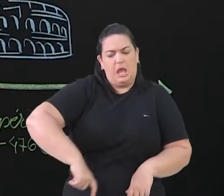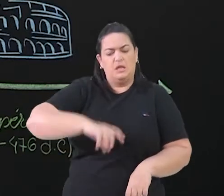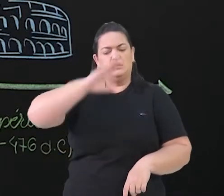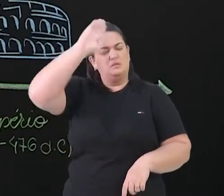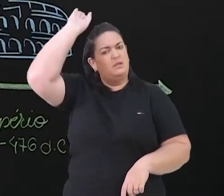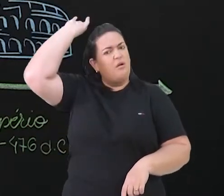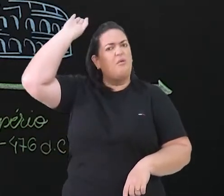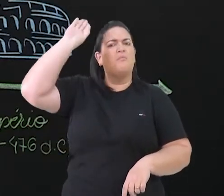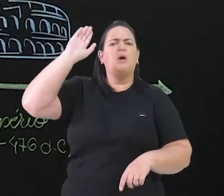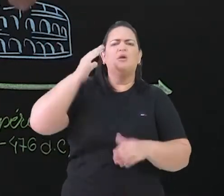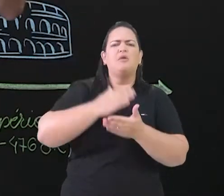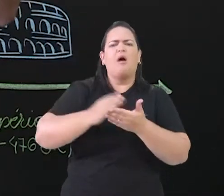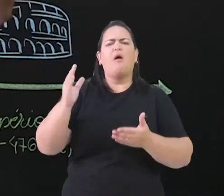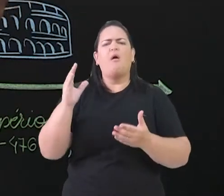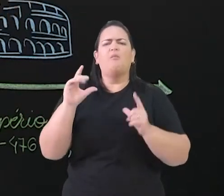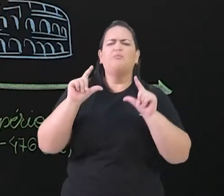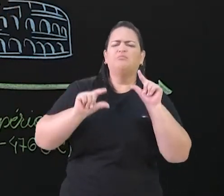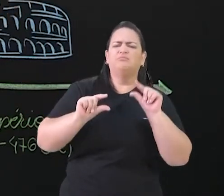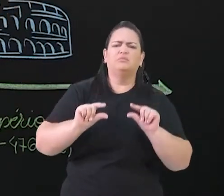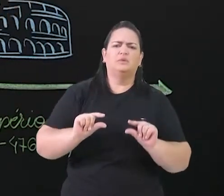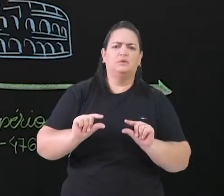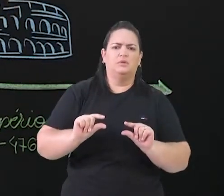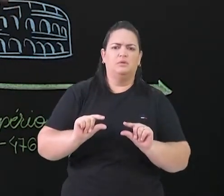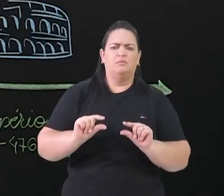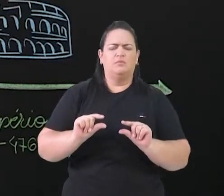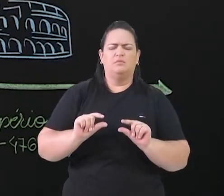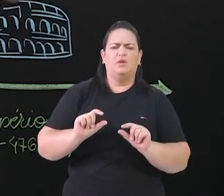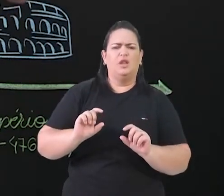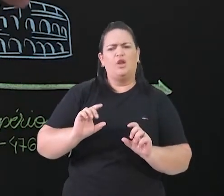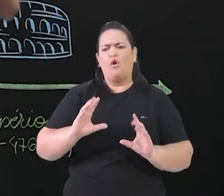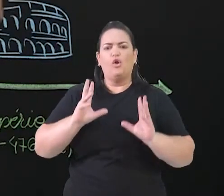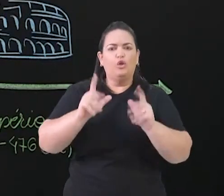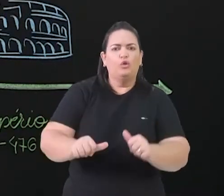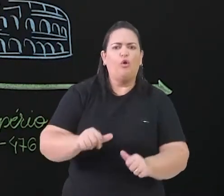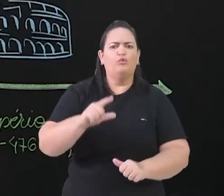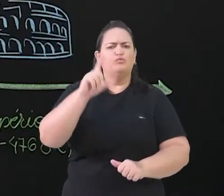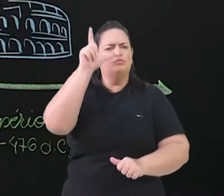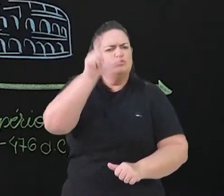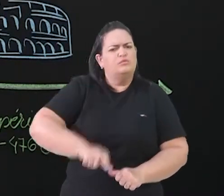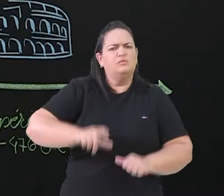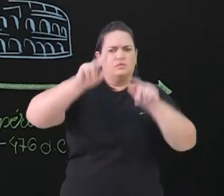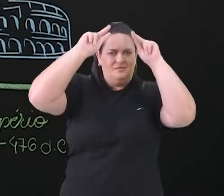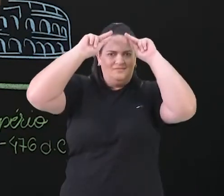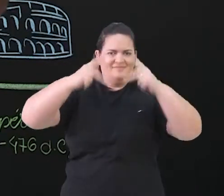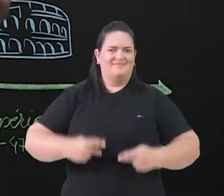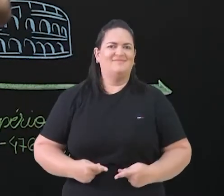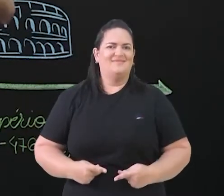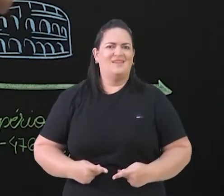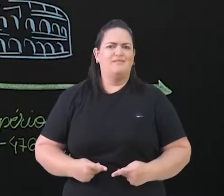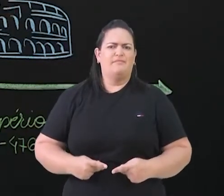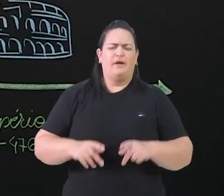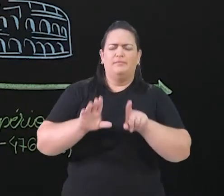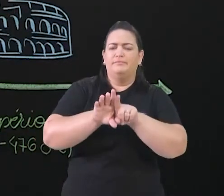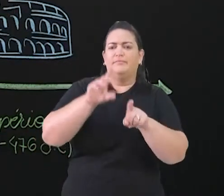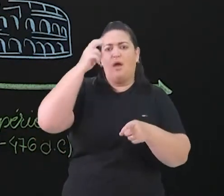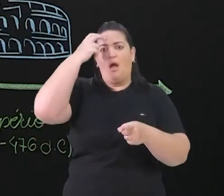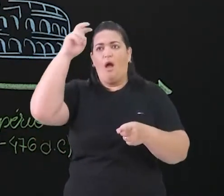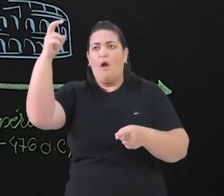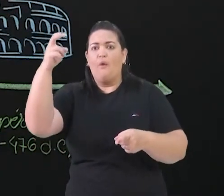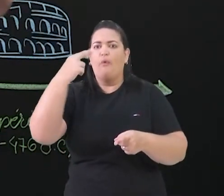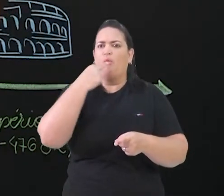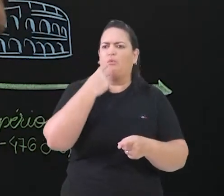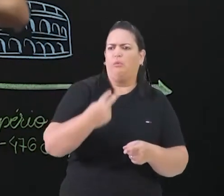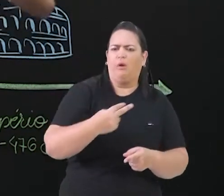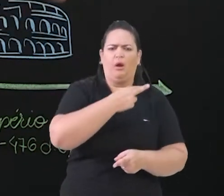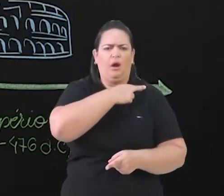mais dissolvida, que é a ideia de humanitas, que também é um conjunto de referenciais de cultura, como a